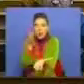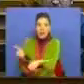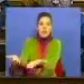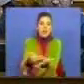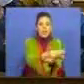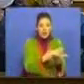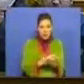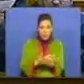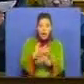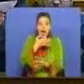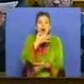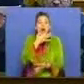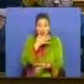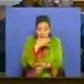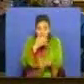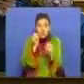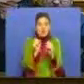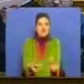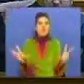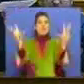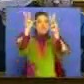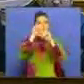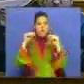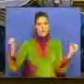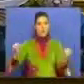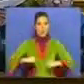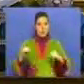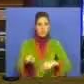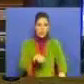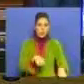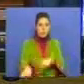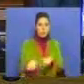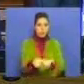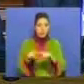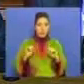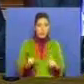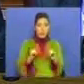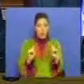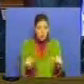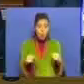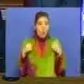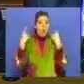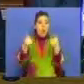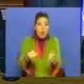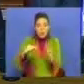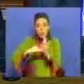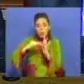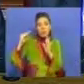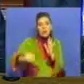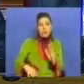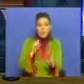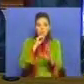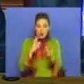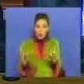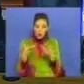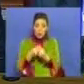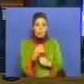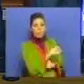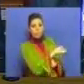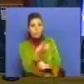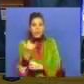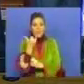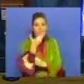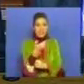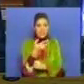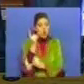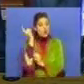para a altura em que houvesse um novo consenso político, à volta de outro tratado que pudesse juntar os 27 países.